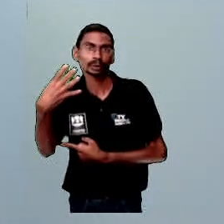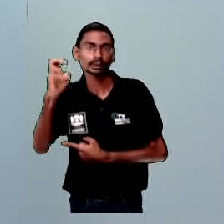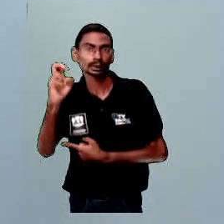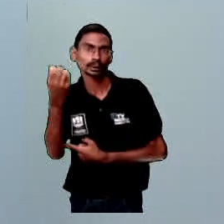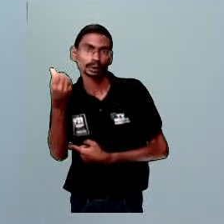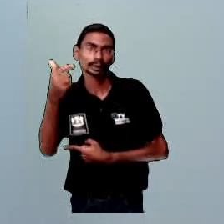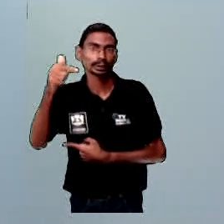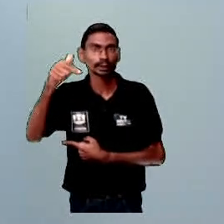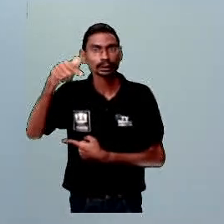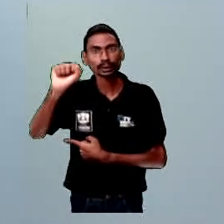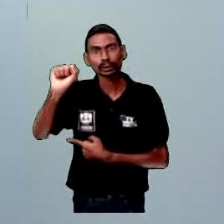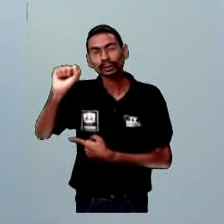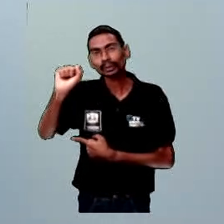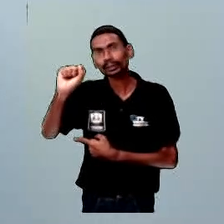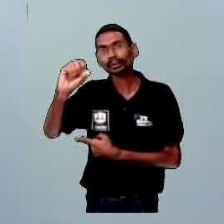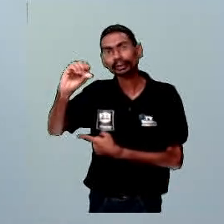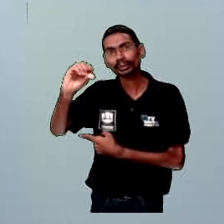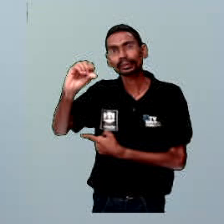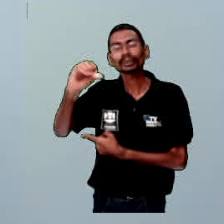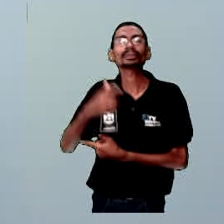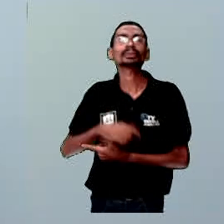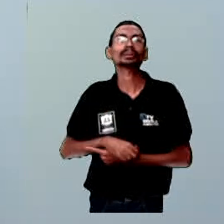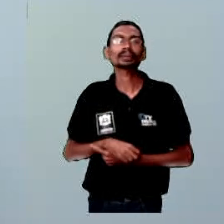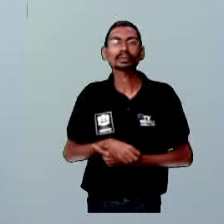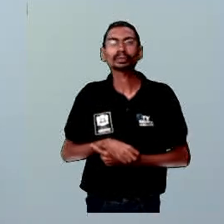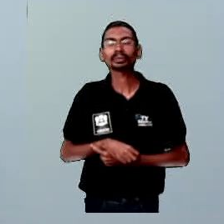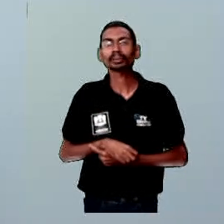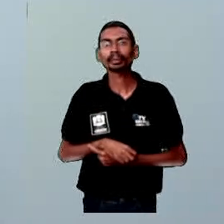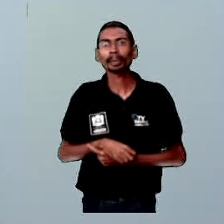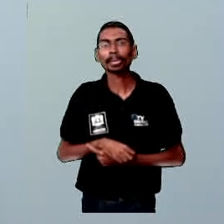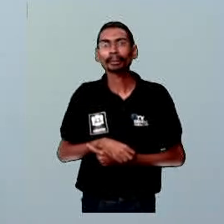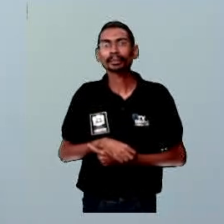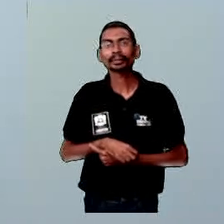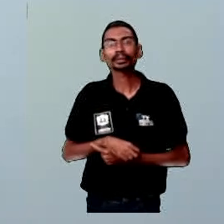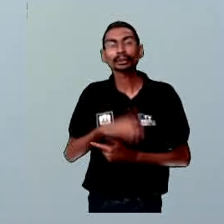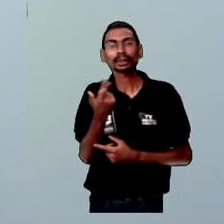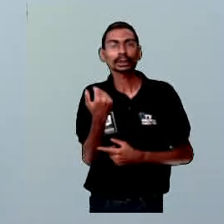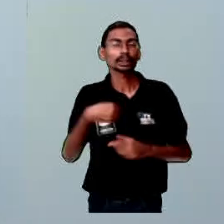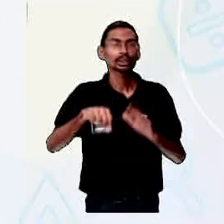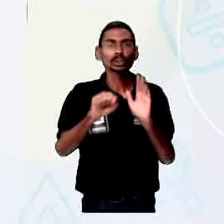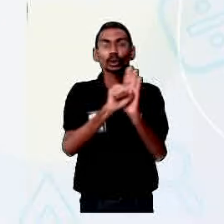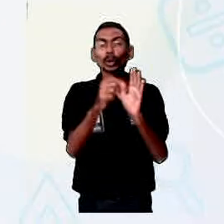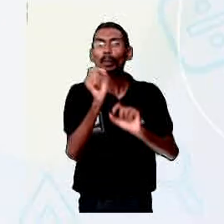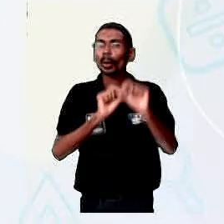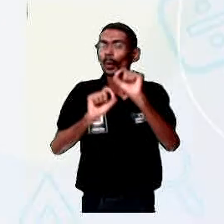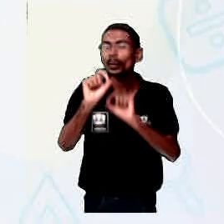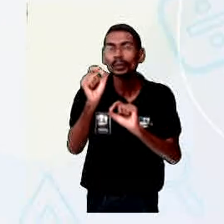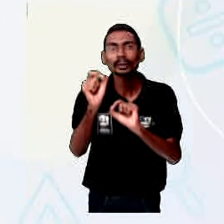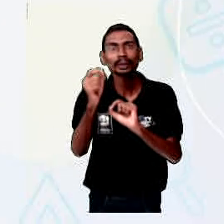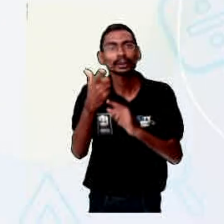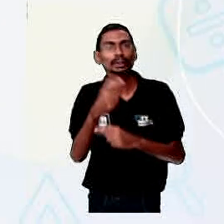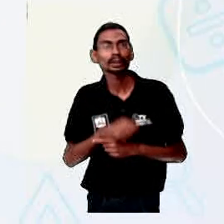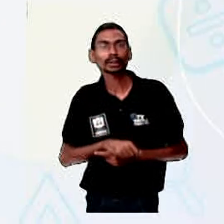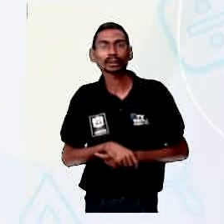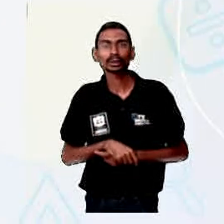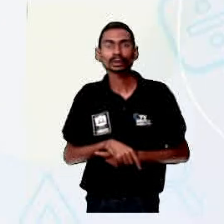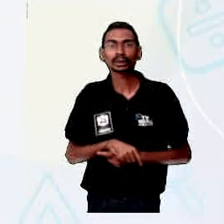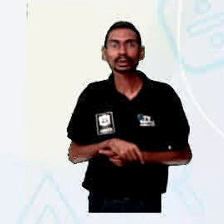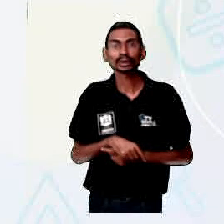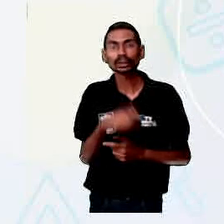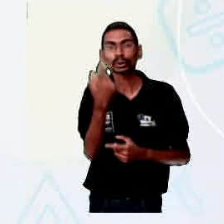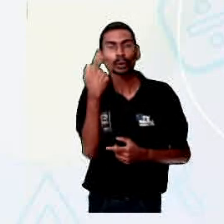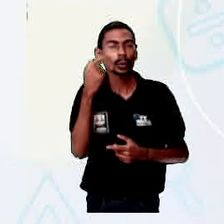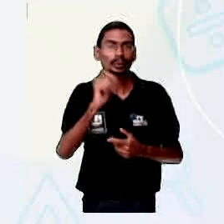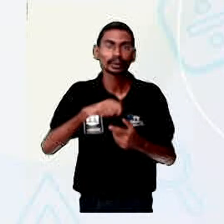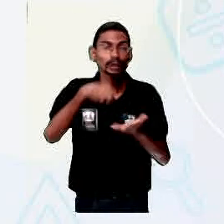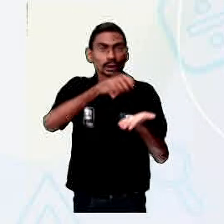5, 6, 7, 8 e 9. E esses símbolos são dígitos ou algarismos. Espera aí,